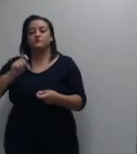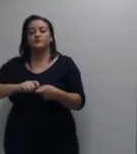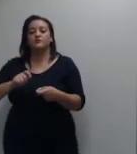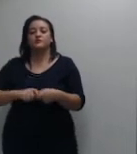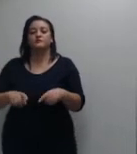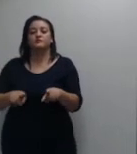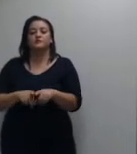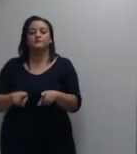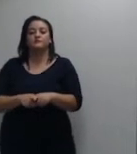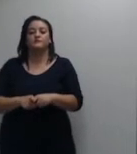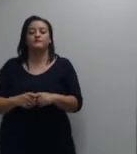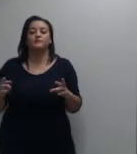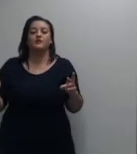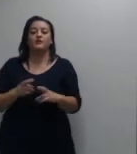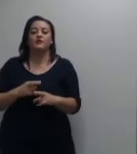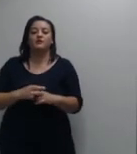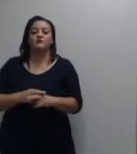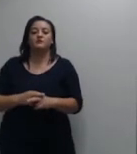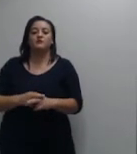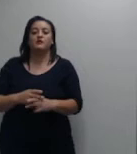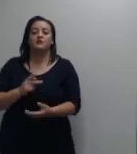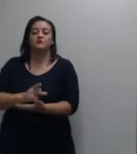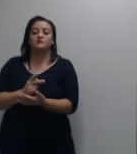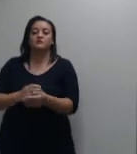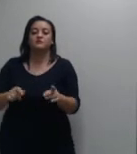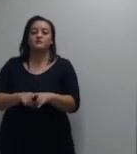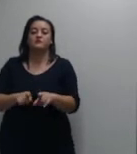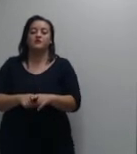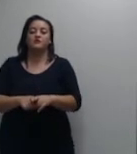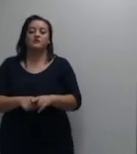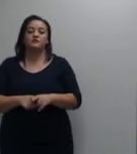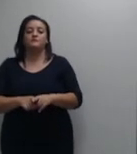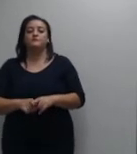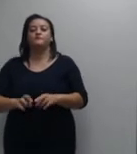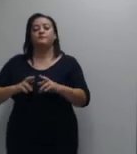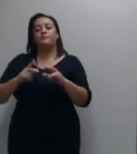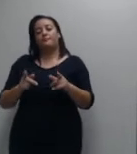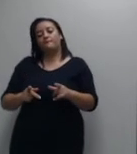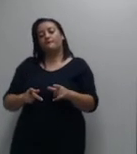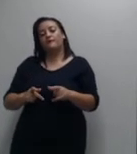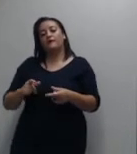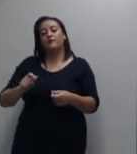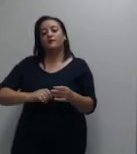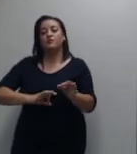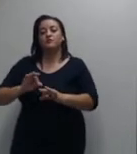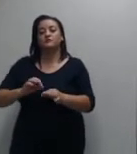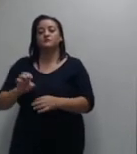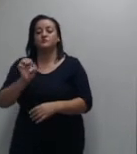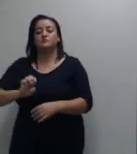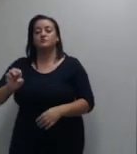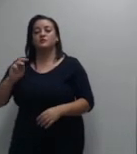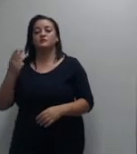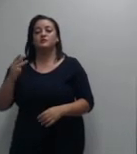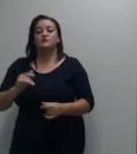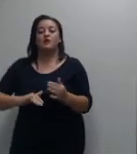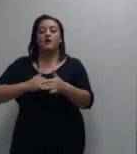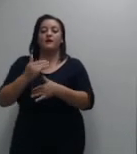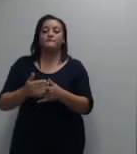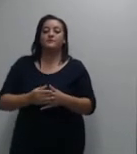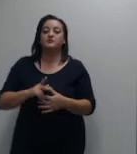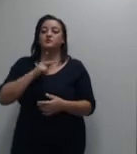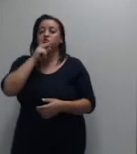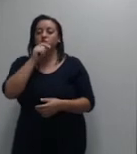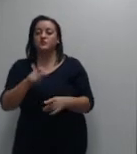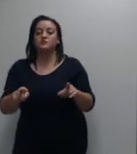acerca da extensão dos efeitos não obstante resignação do Estado do Maranhão apesar do esforço